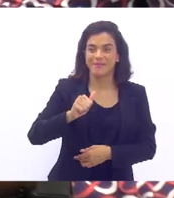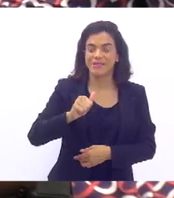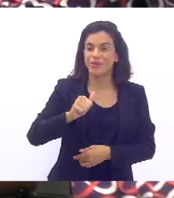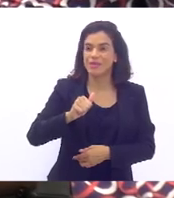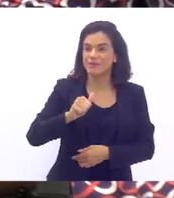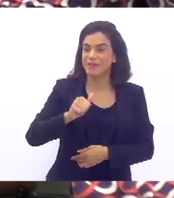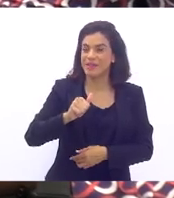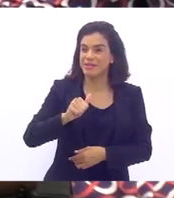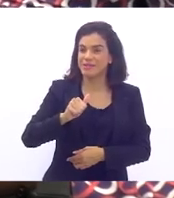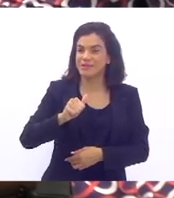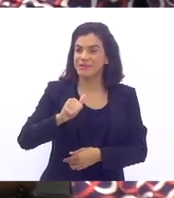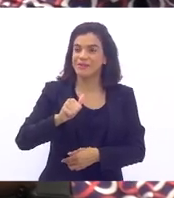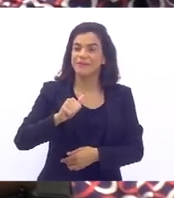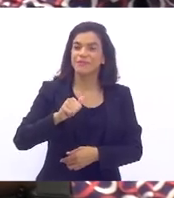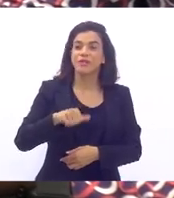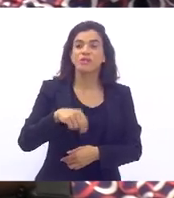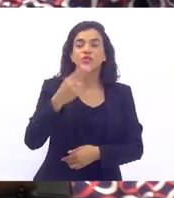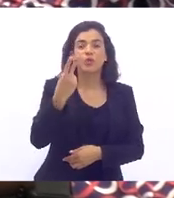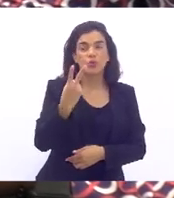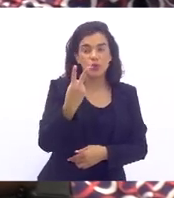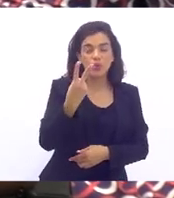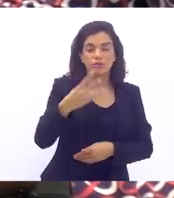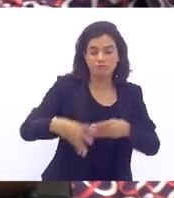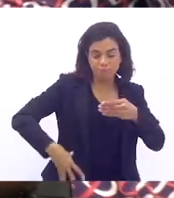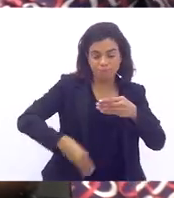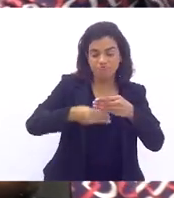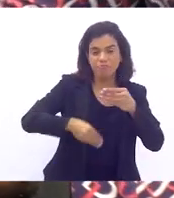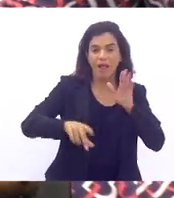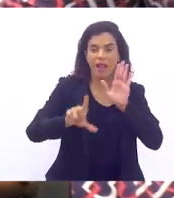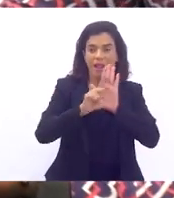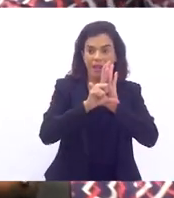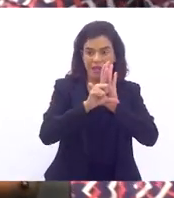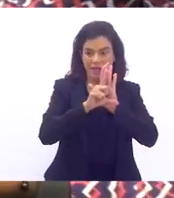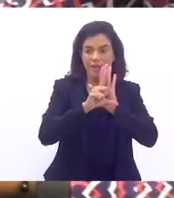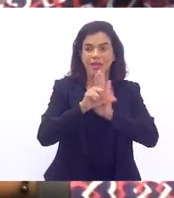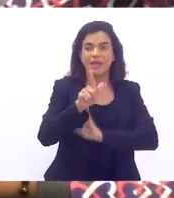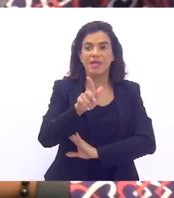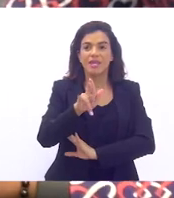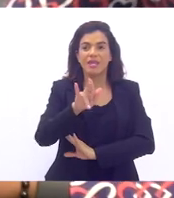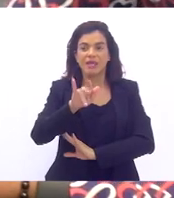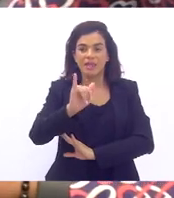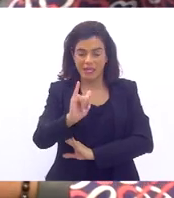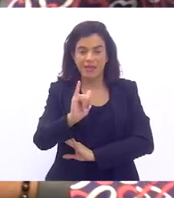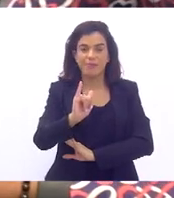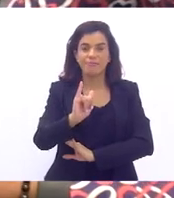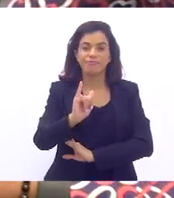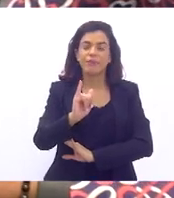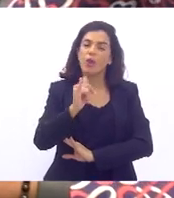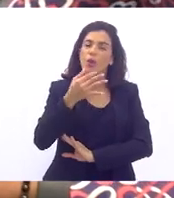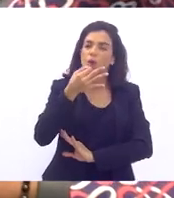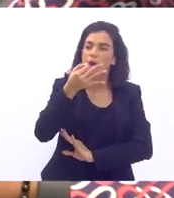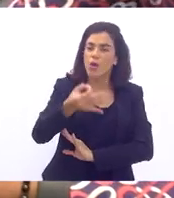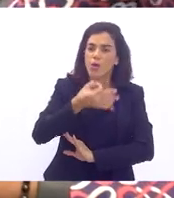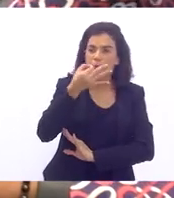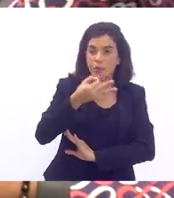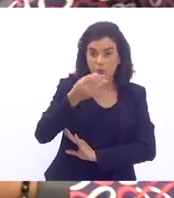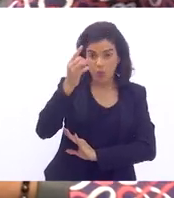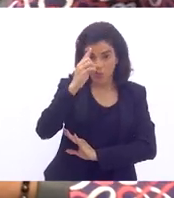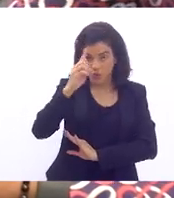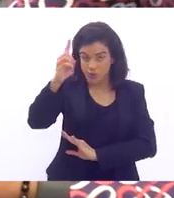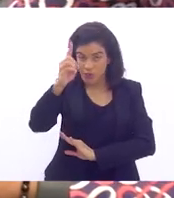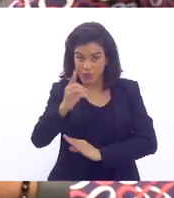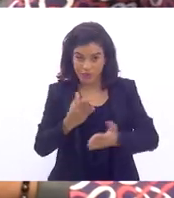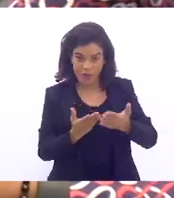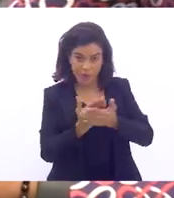são algumas considerações aqui sobre a lei de eu gostaria de propor que o dia que fosse